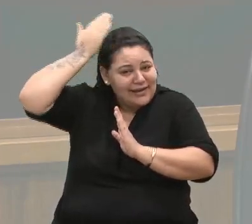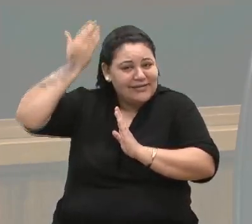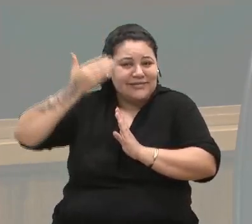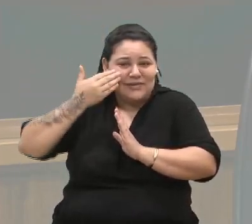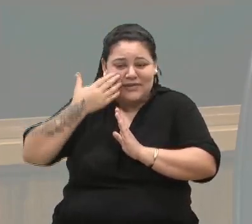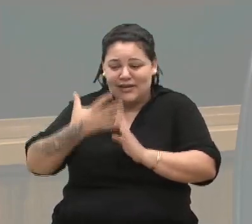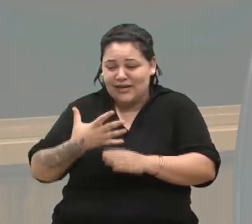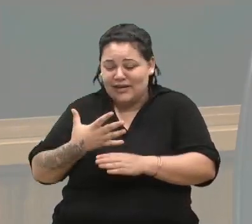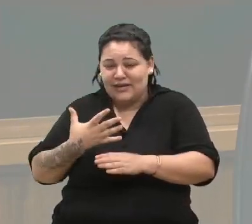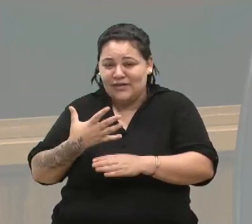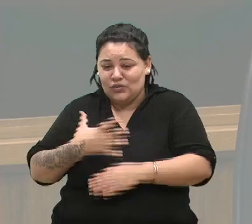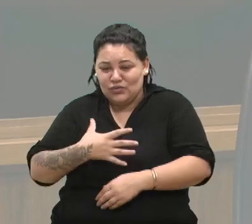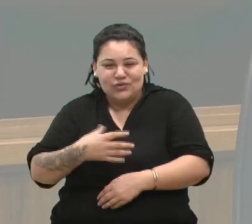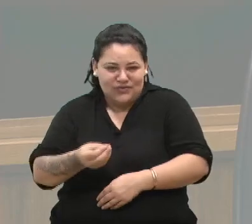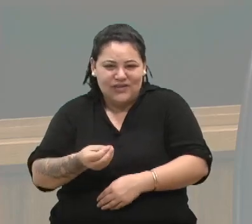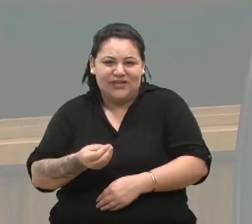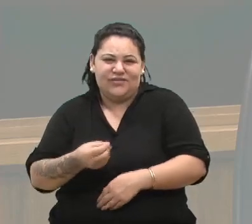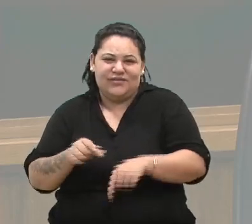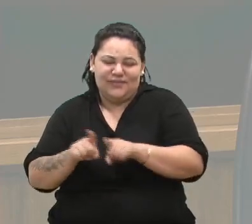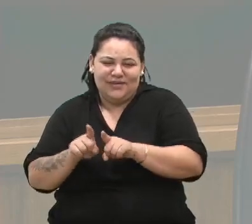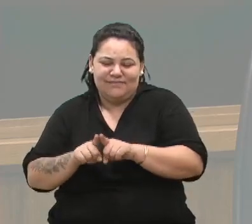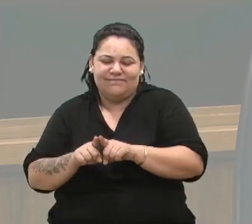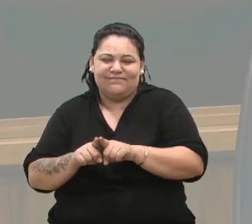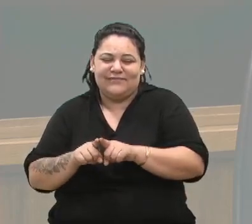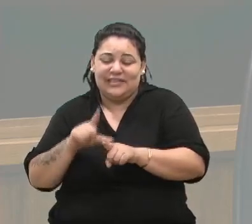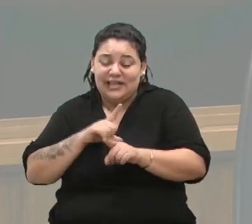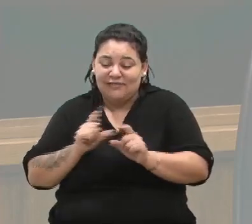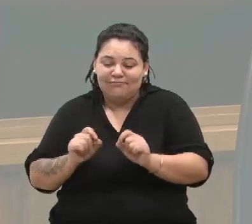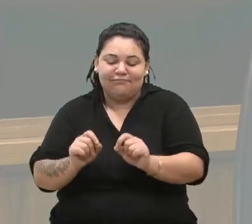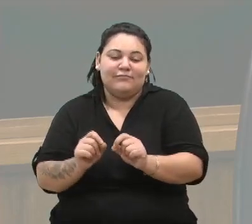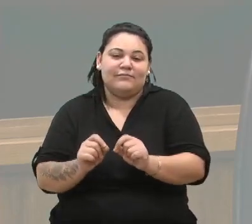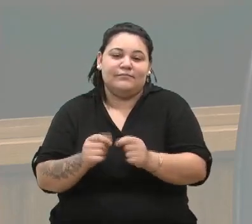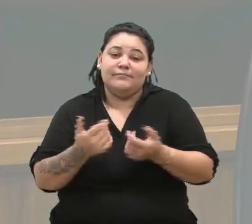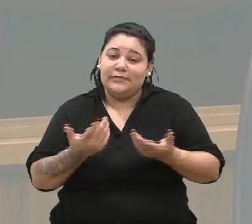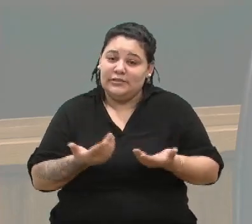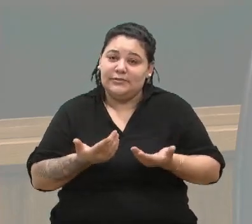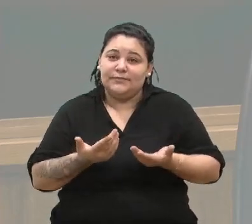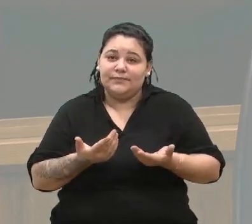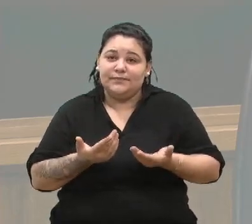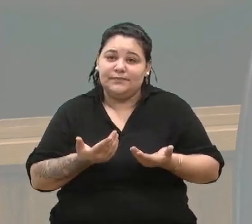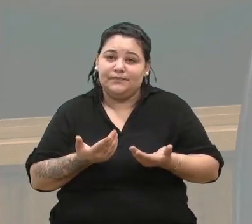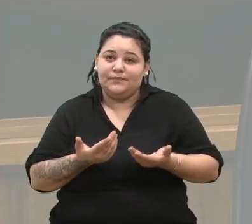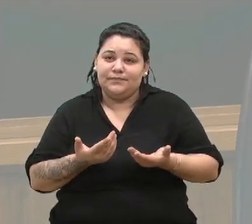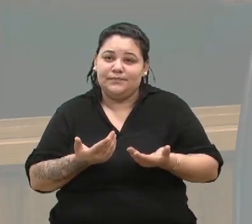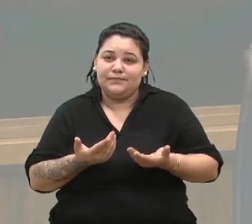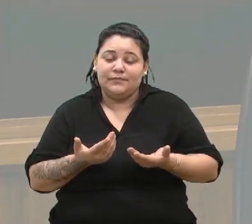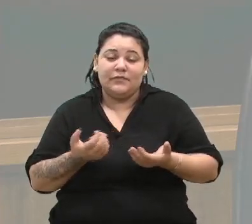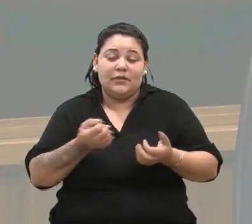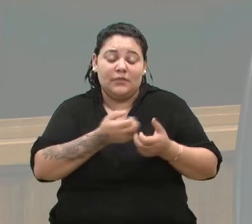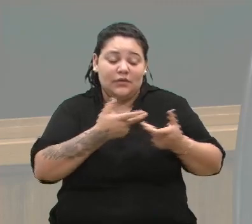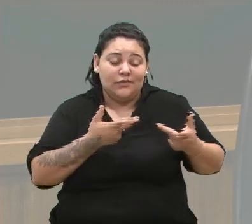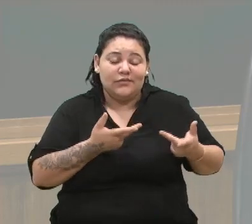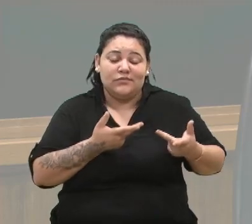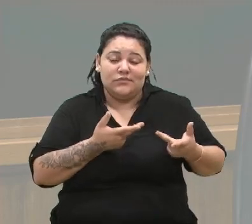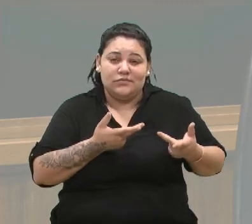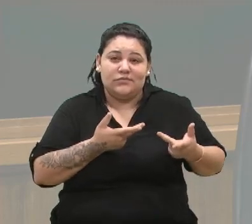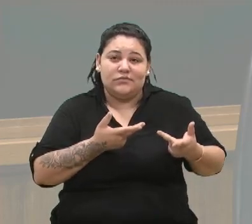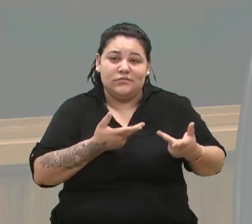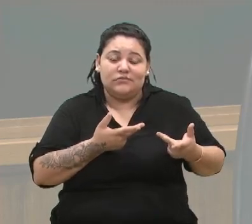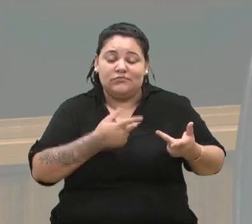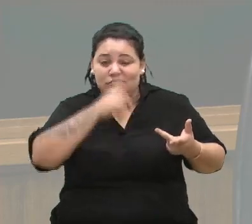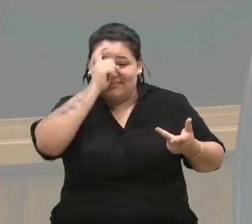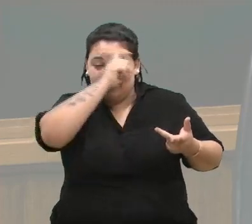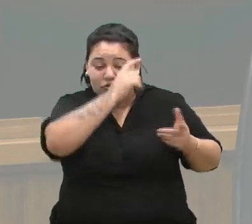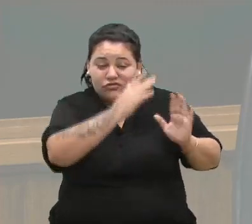essa situação aí, né? Isso é uma coisa nova para a vida da pessoa que já tem que enfrentar com a